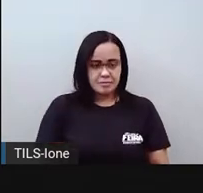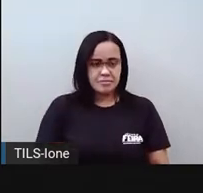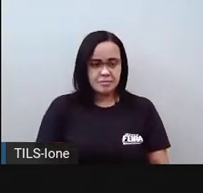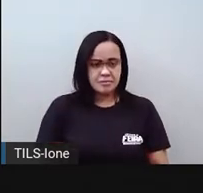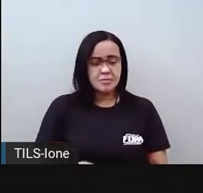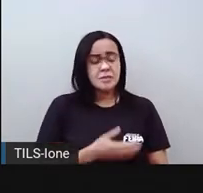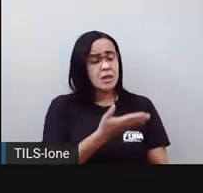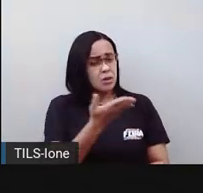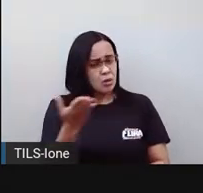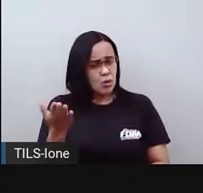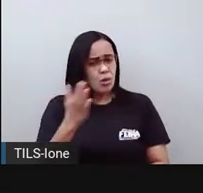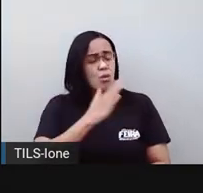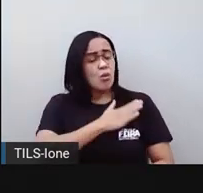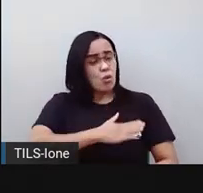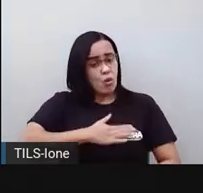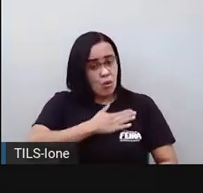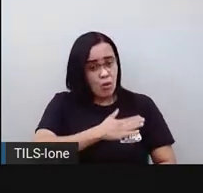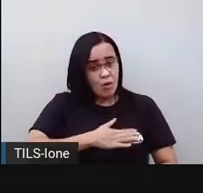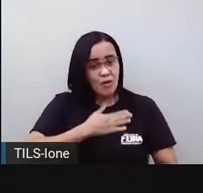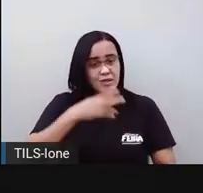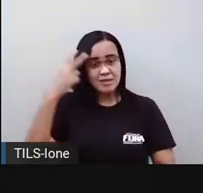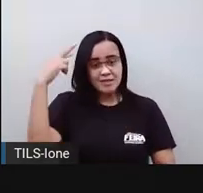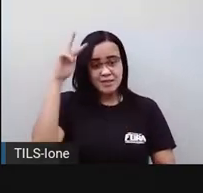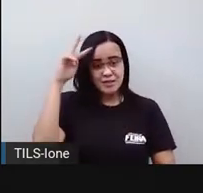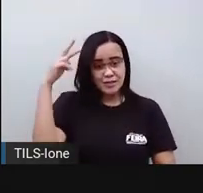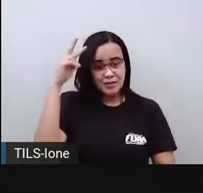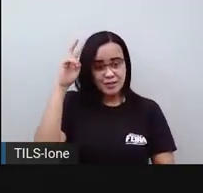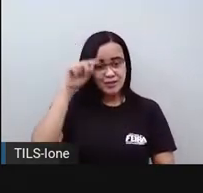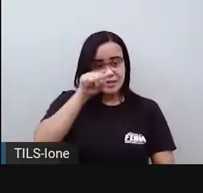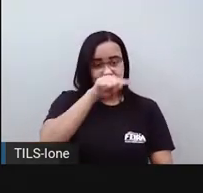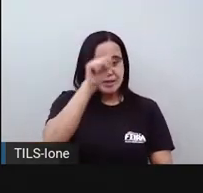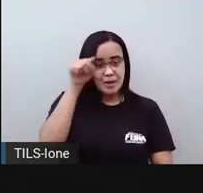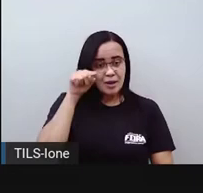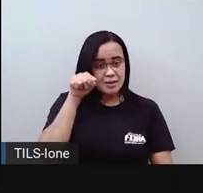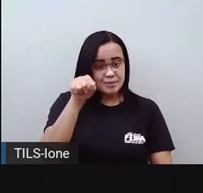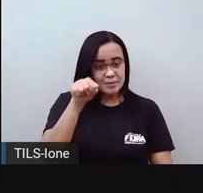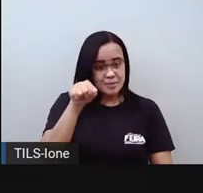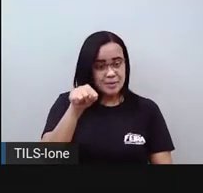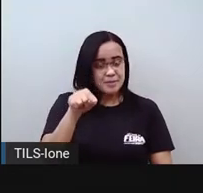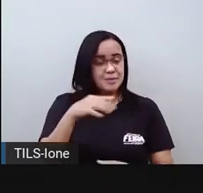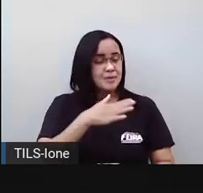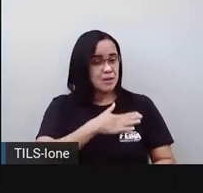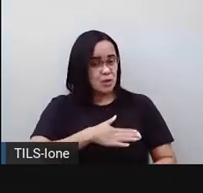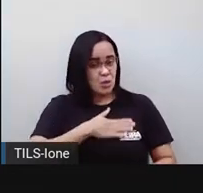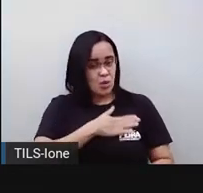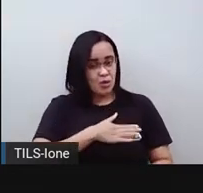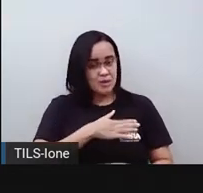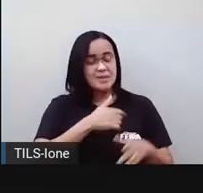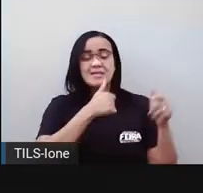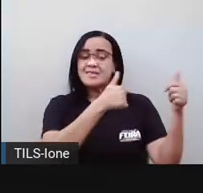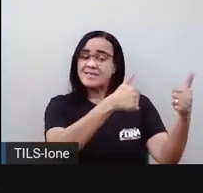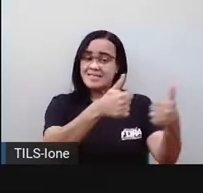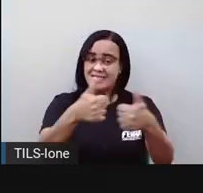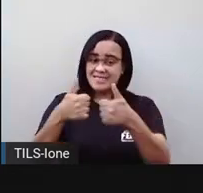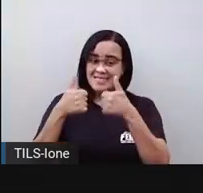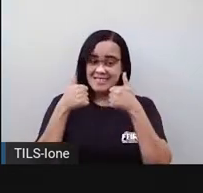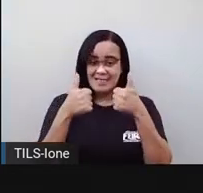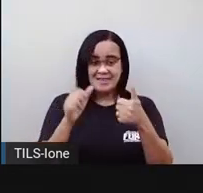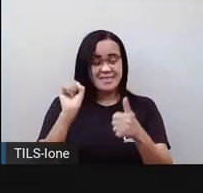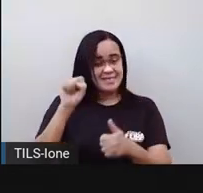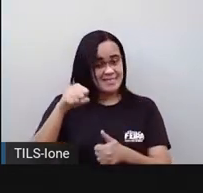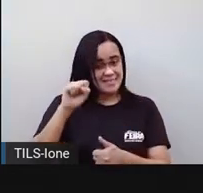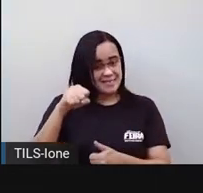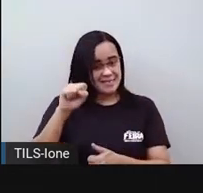gostam de histórias? Do you like stories? Yes!